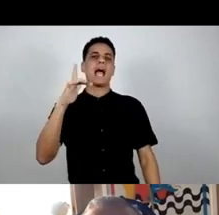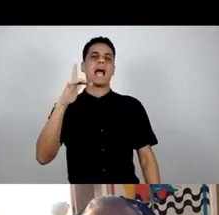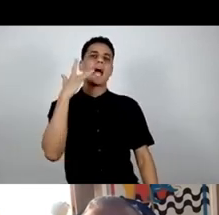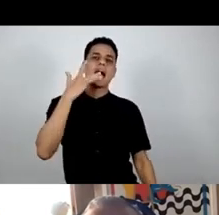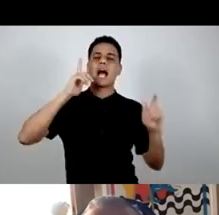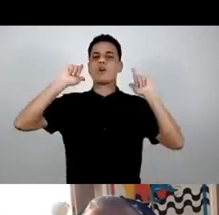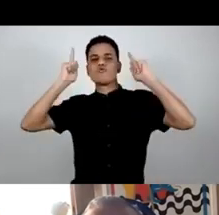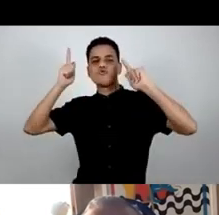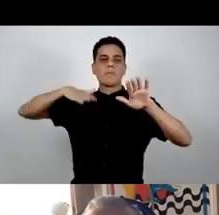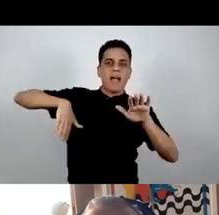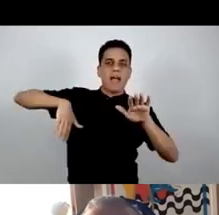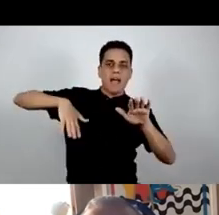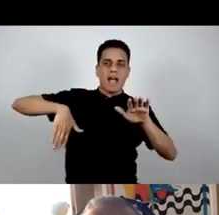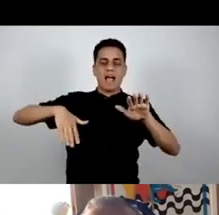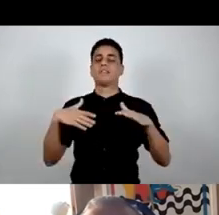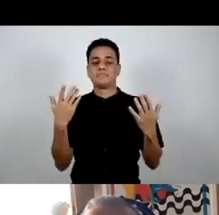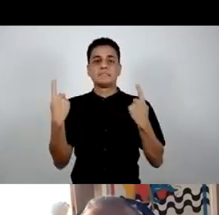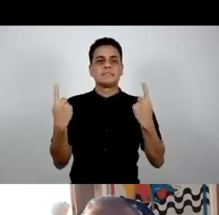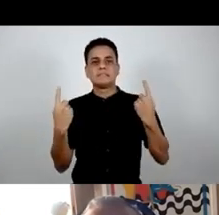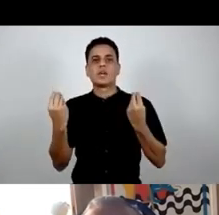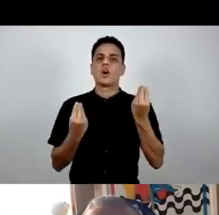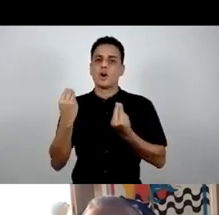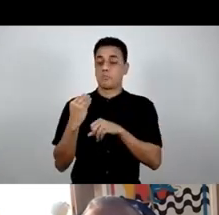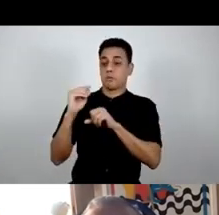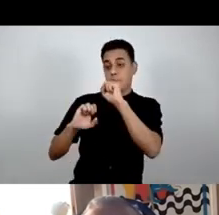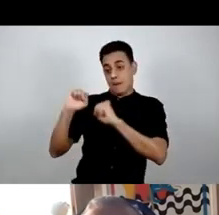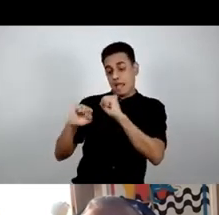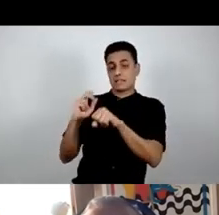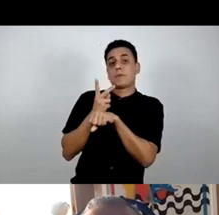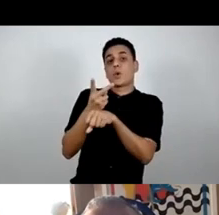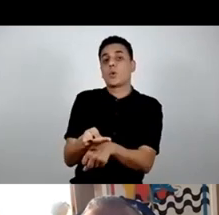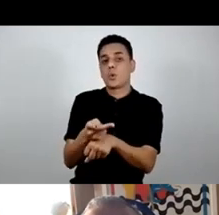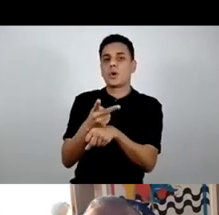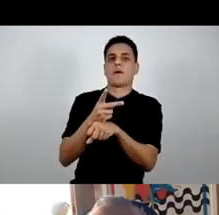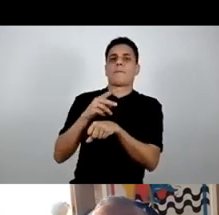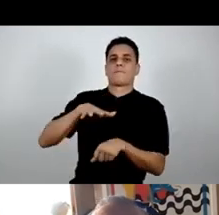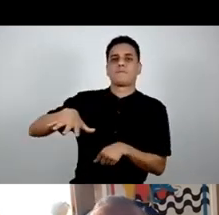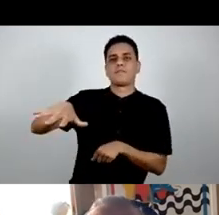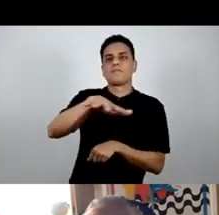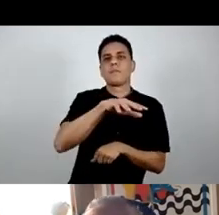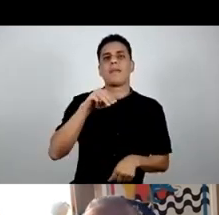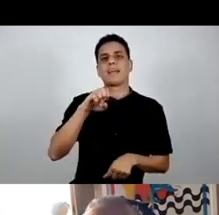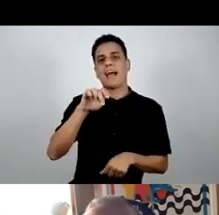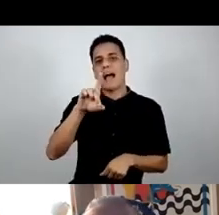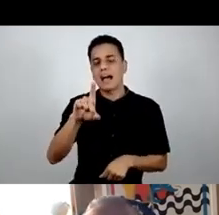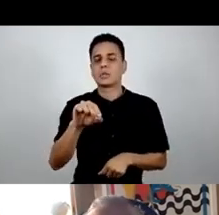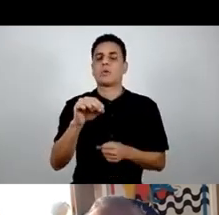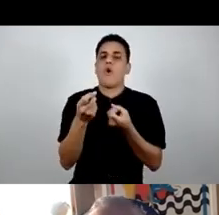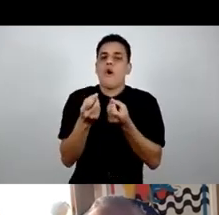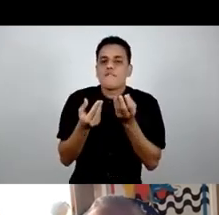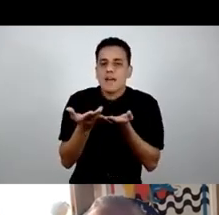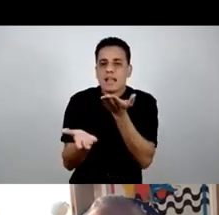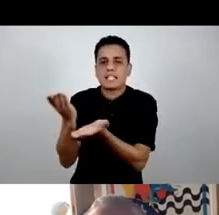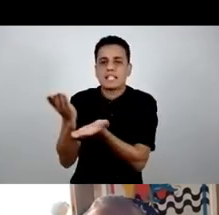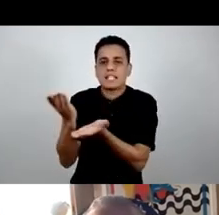indivíduos, empresas procurando mercados e oferecendo um produto intangível, mais desejado, e depois os